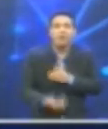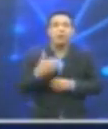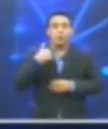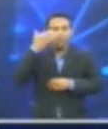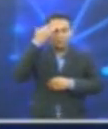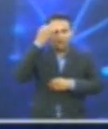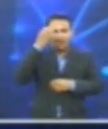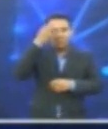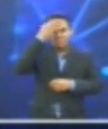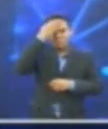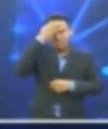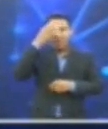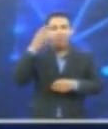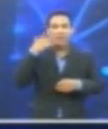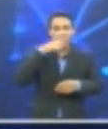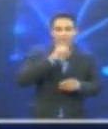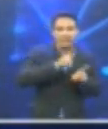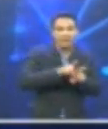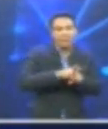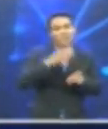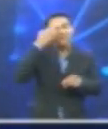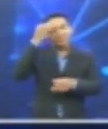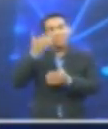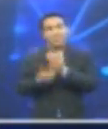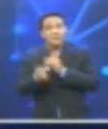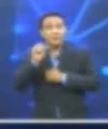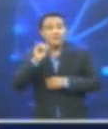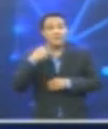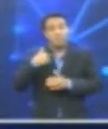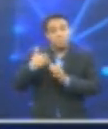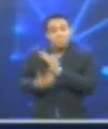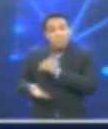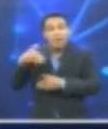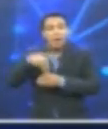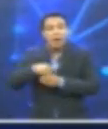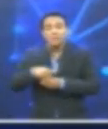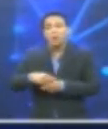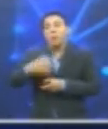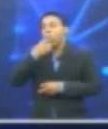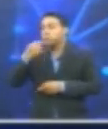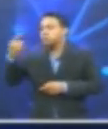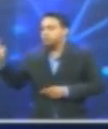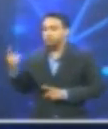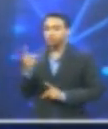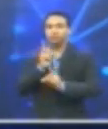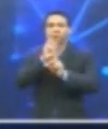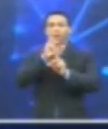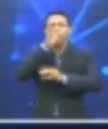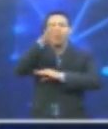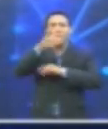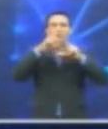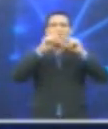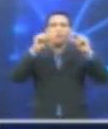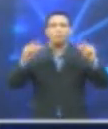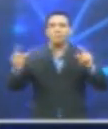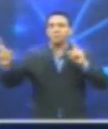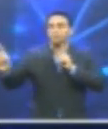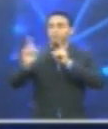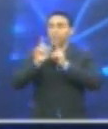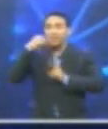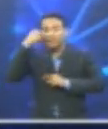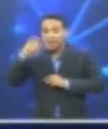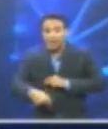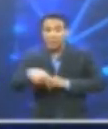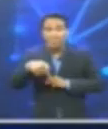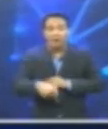perder, que a democracia é isto. Perdi a eleição, ele me procurou em Brasília para ajudá-lo. Natal vivia uma situação dramática da